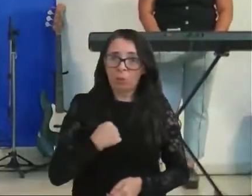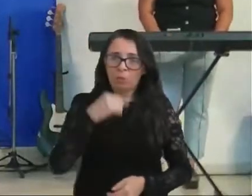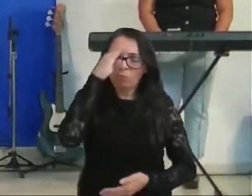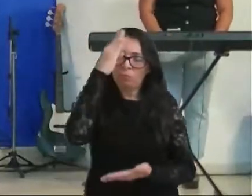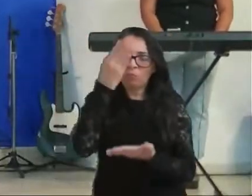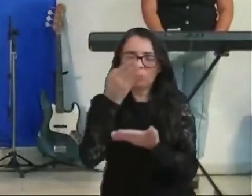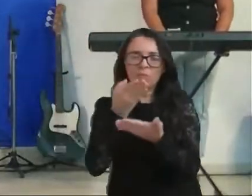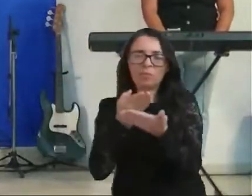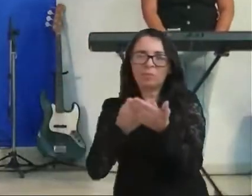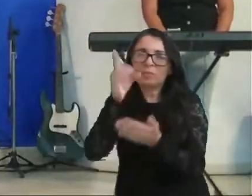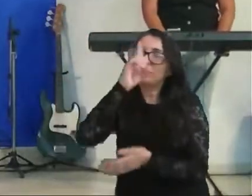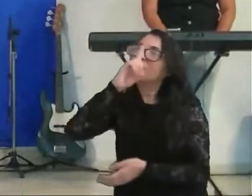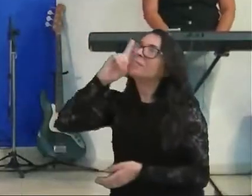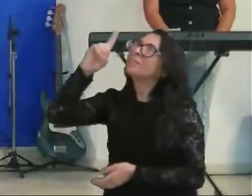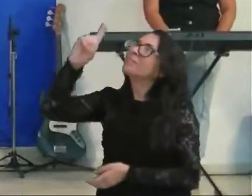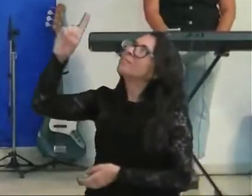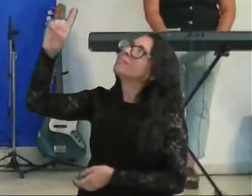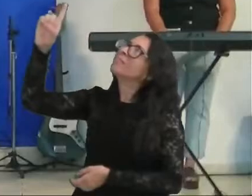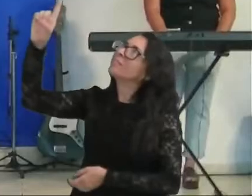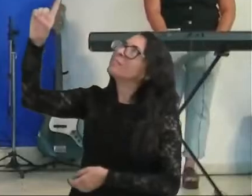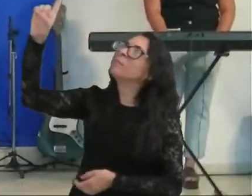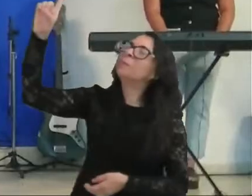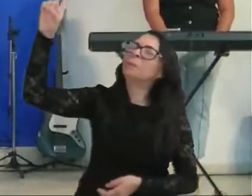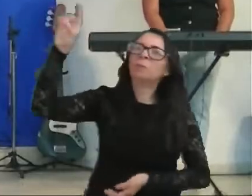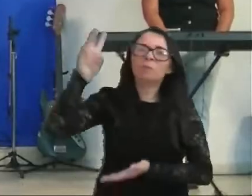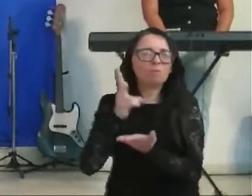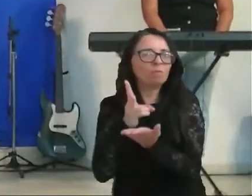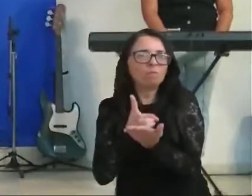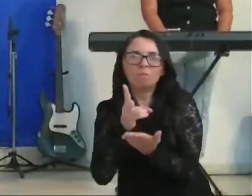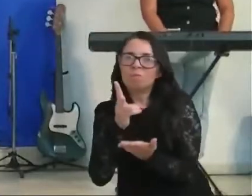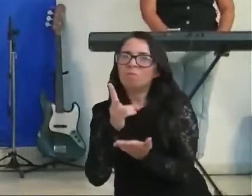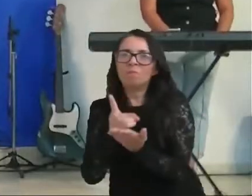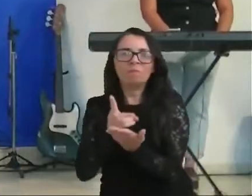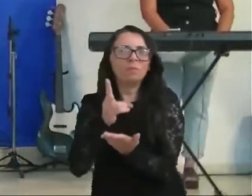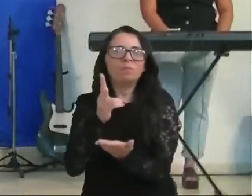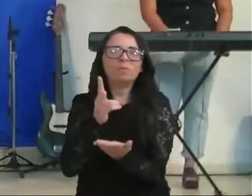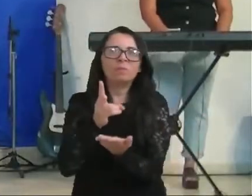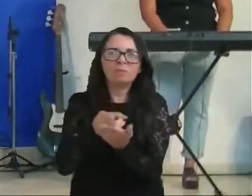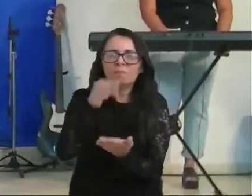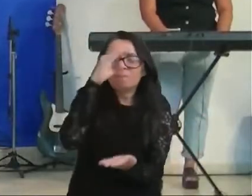Eu confio em ti, eu confio